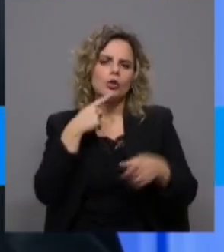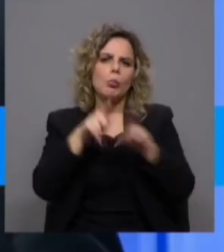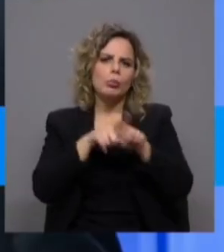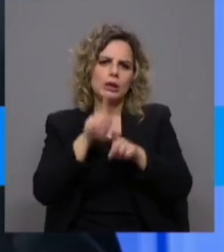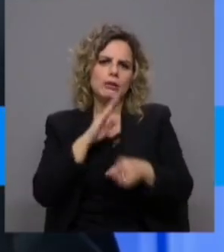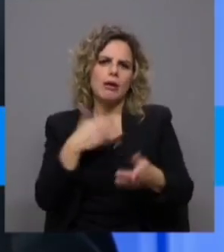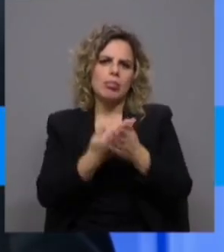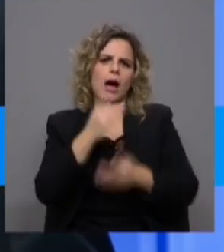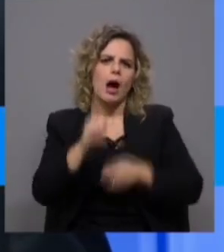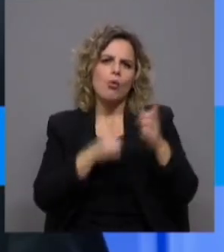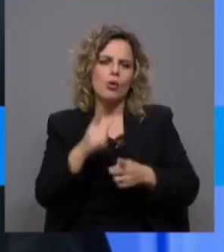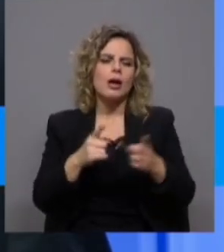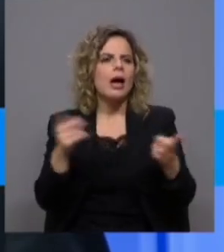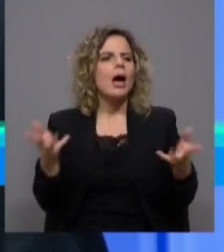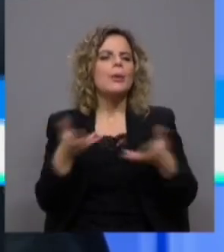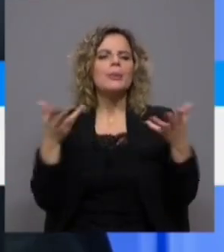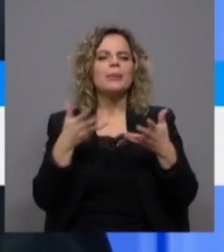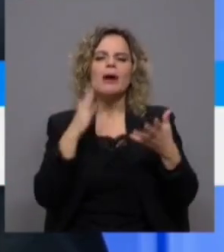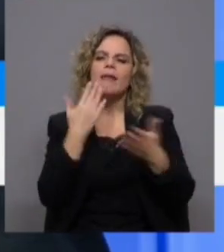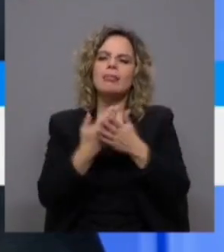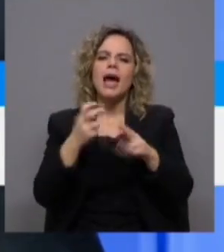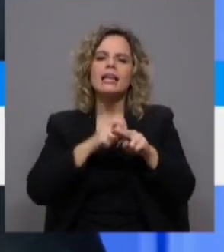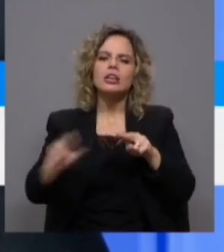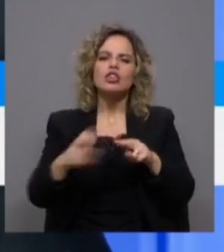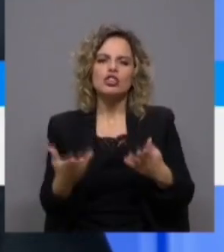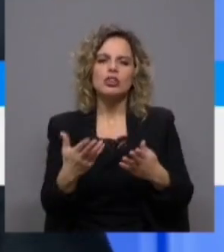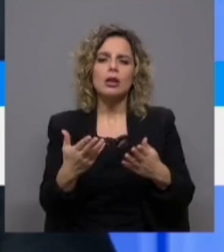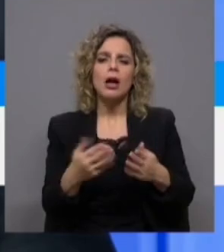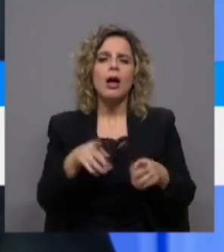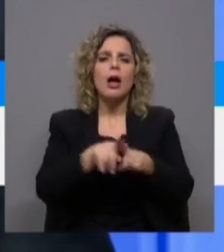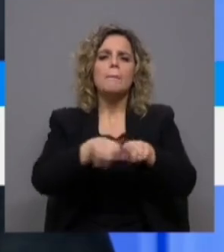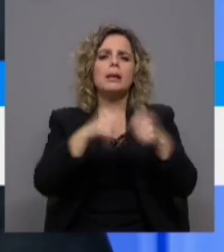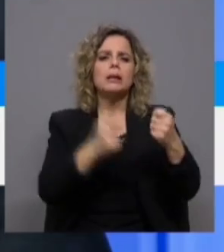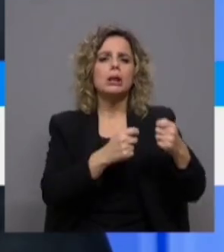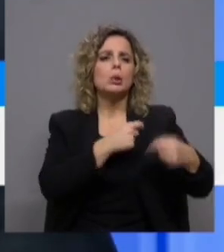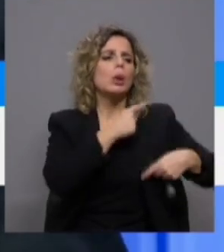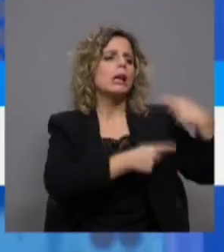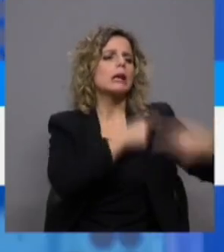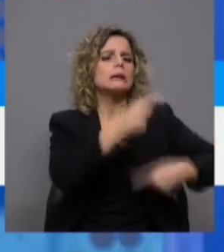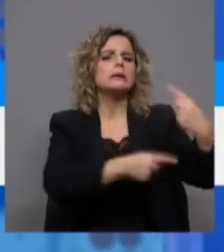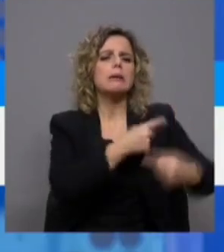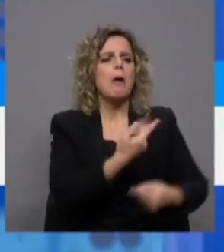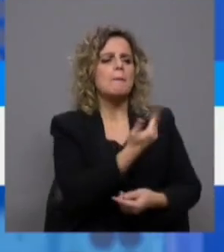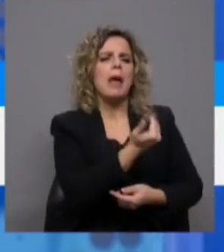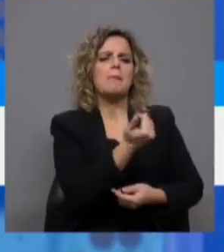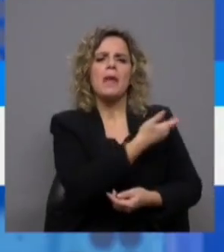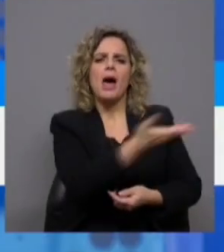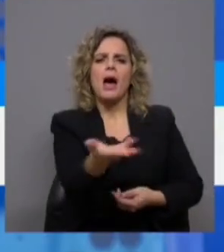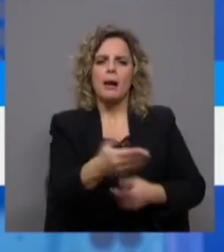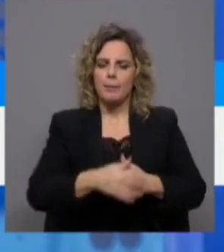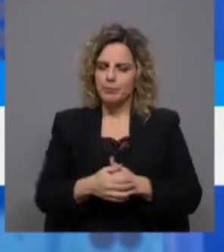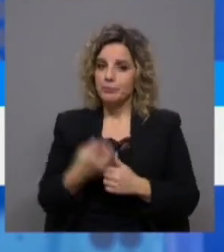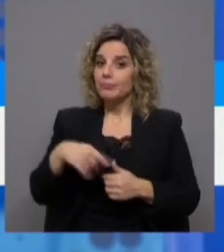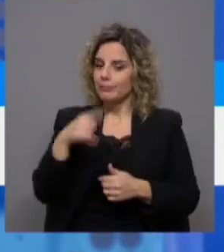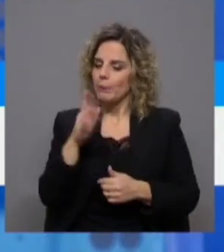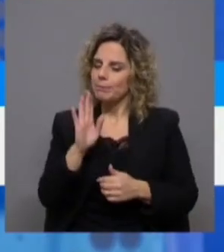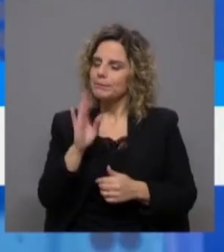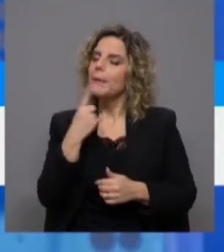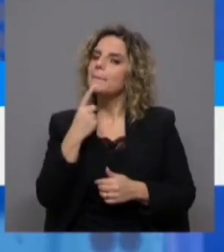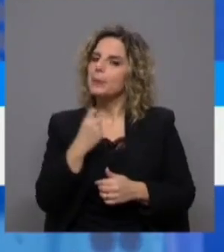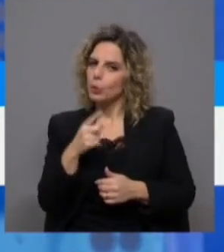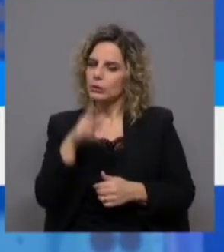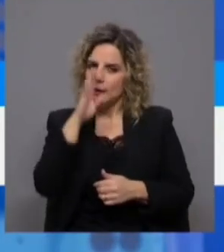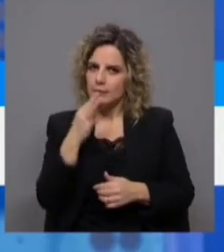política uma certa frescura e uma certa energia que já faltam os partidos tradicionais Essa é a minha pergunta é não sabia de saber se na verdade